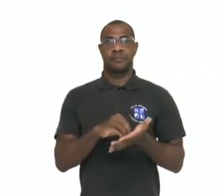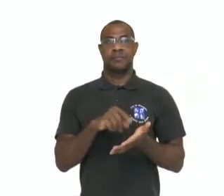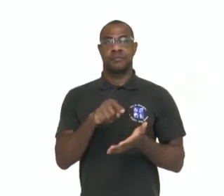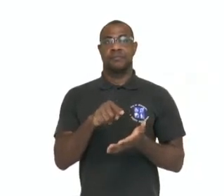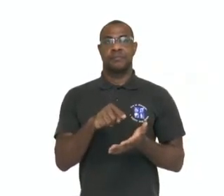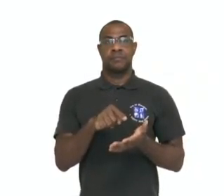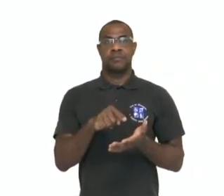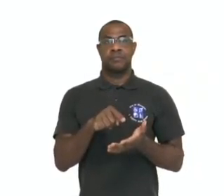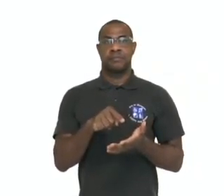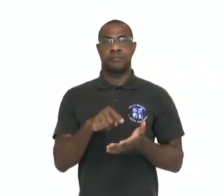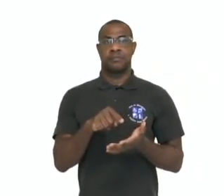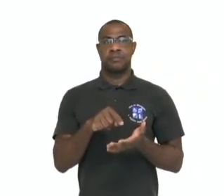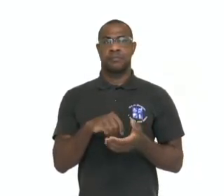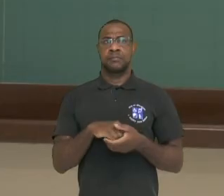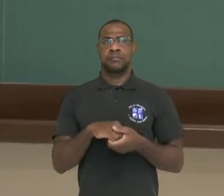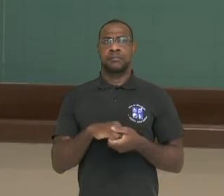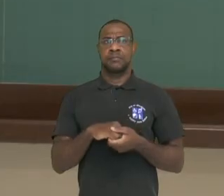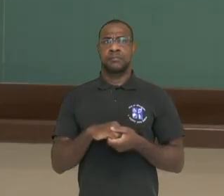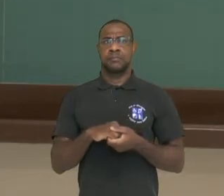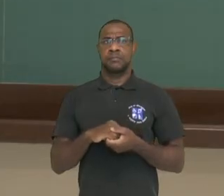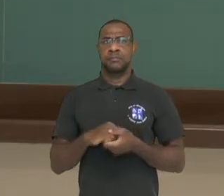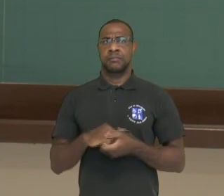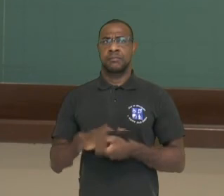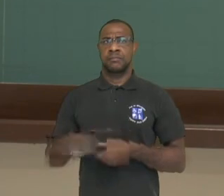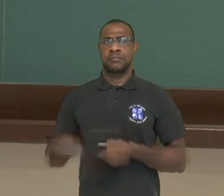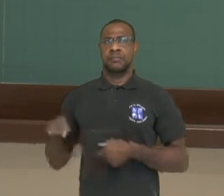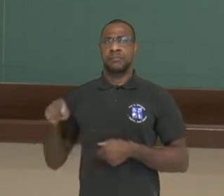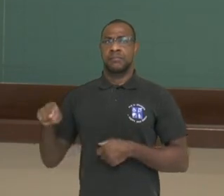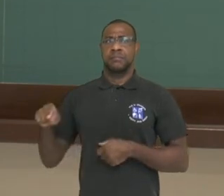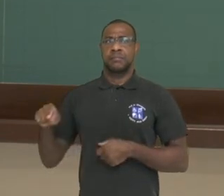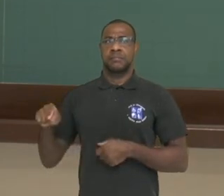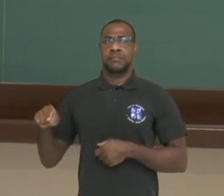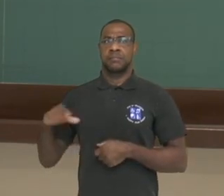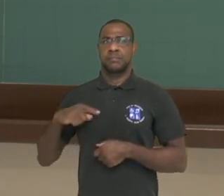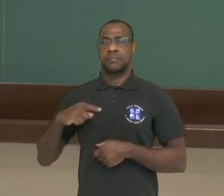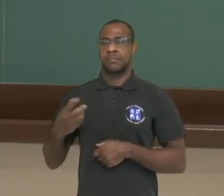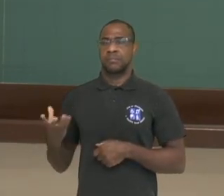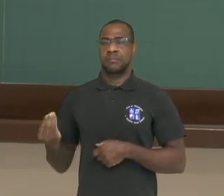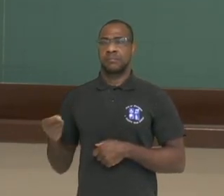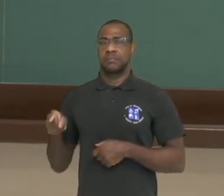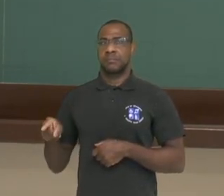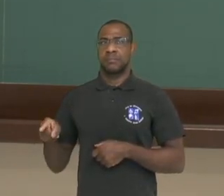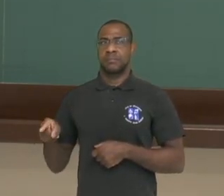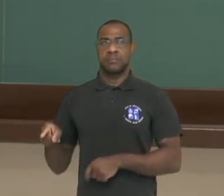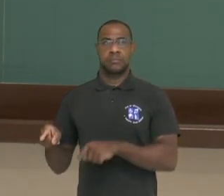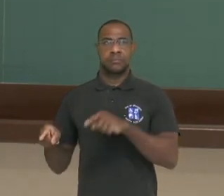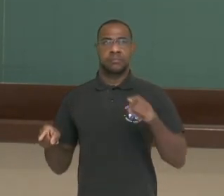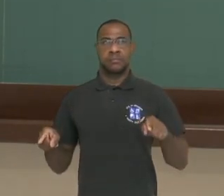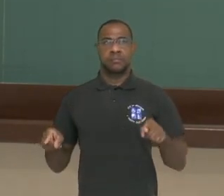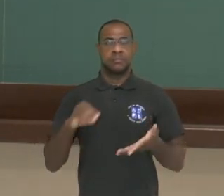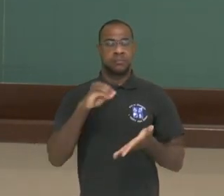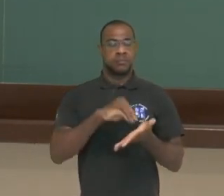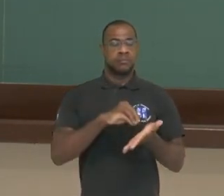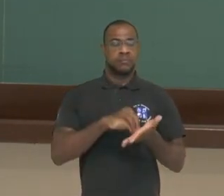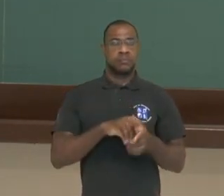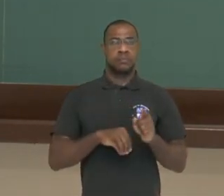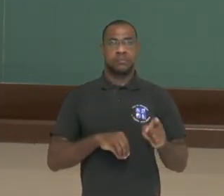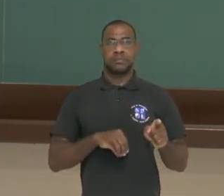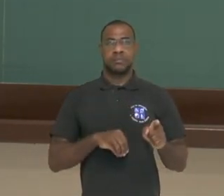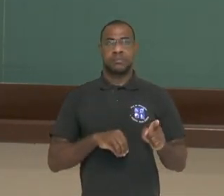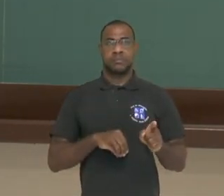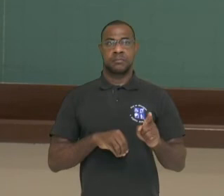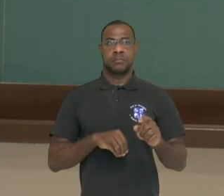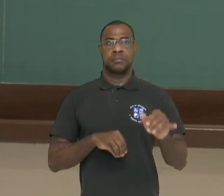Então aqui, desse lado o ânodo tem o excesso, cátodo, falta do quê?